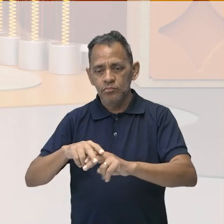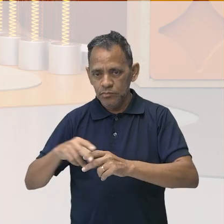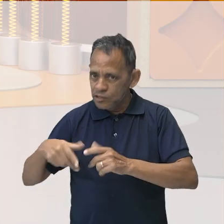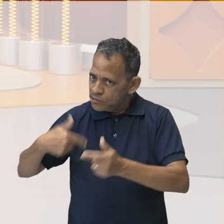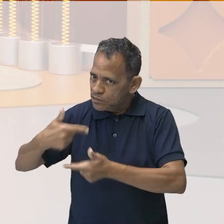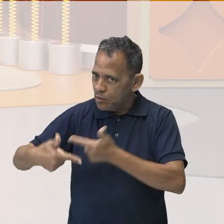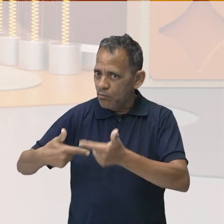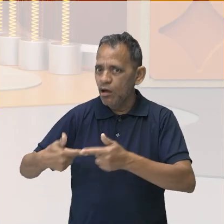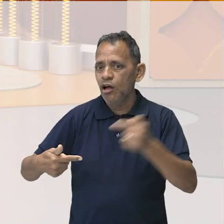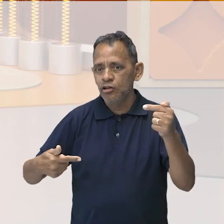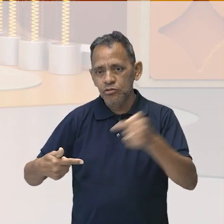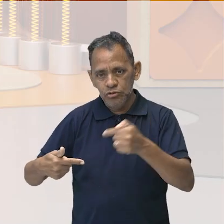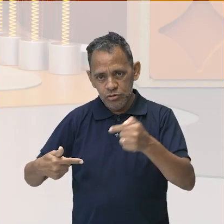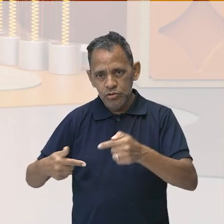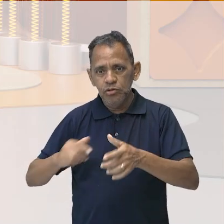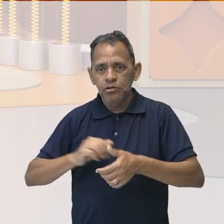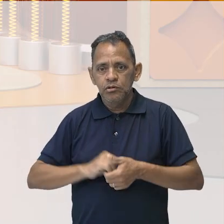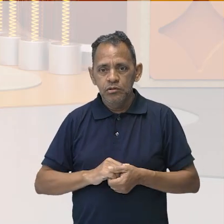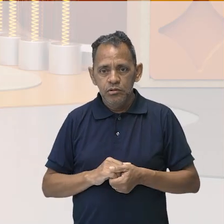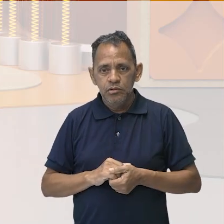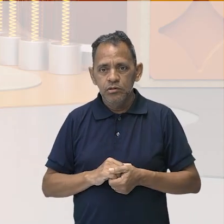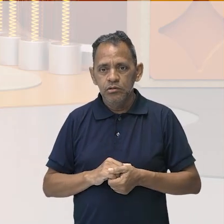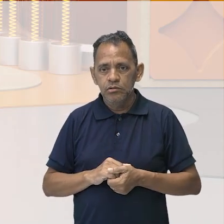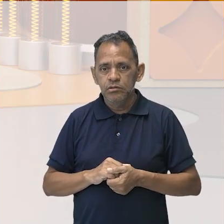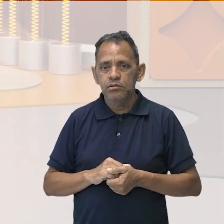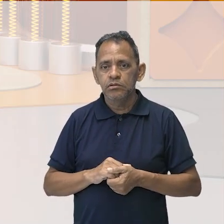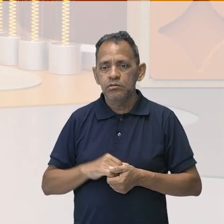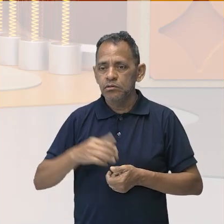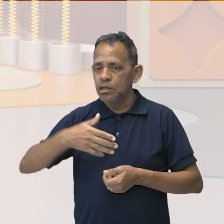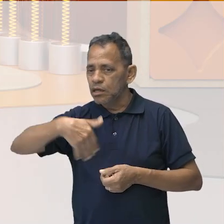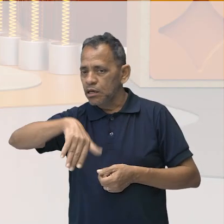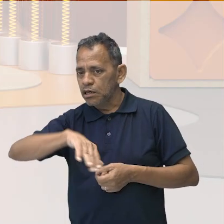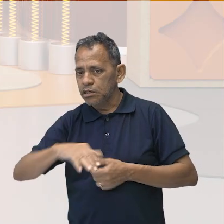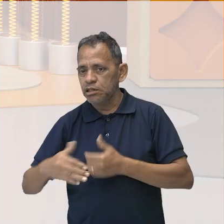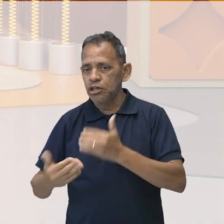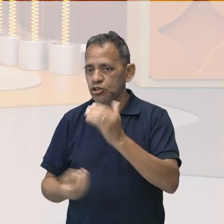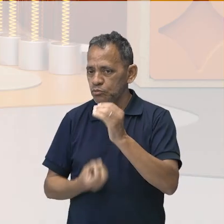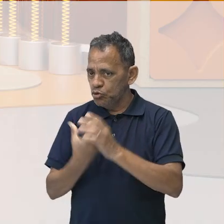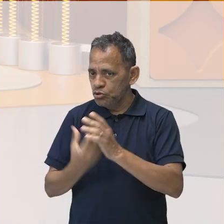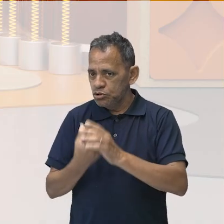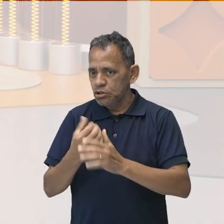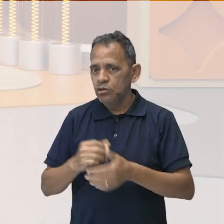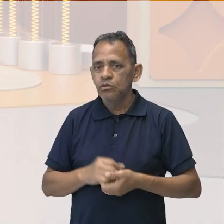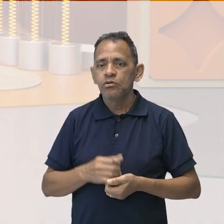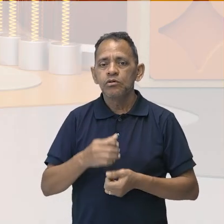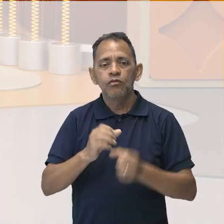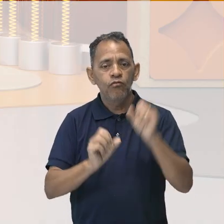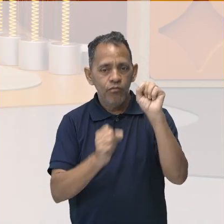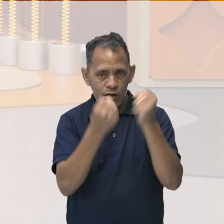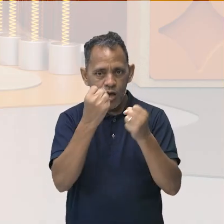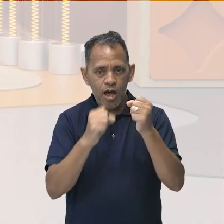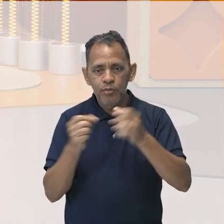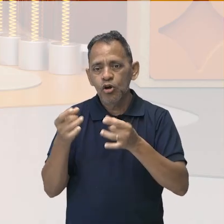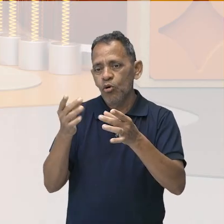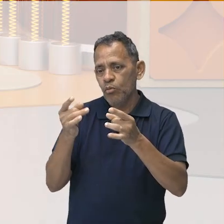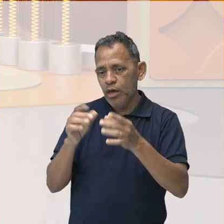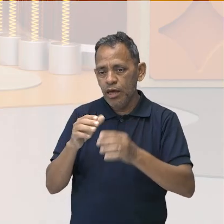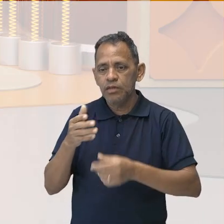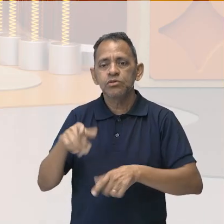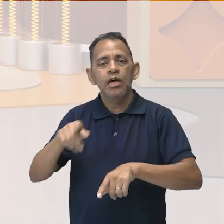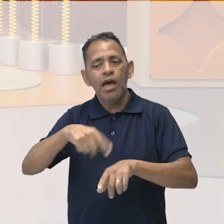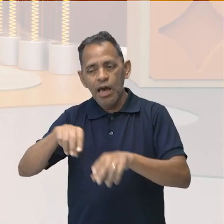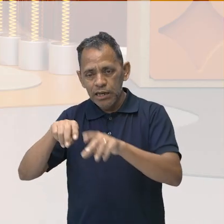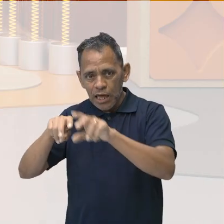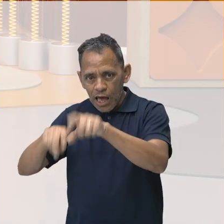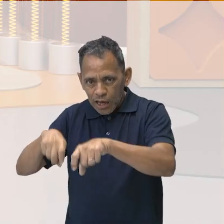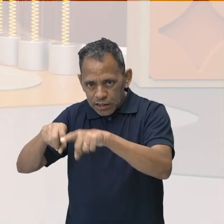trabalho ali dos proletários, né, nos meios de produção, tá? Tais como as fábricas, comércio, setor